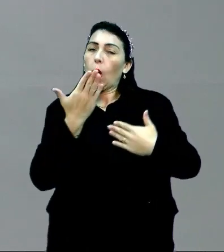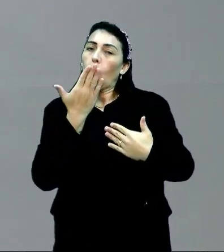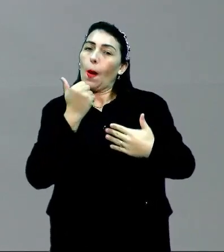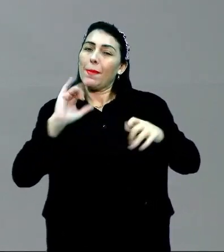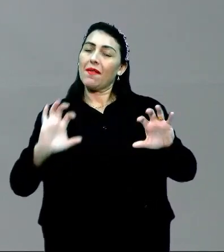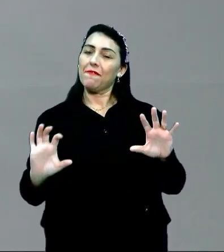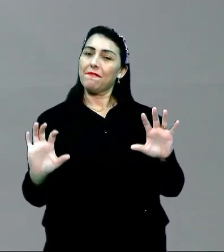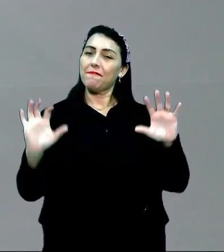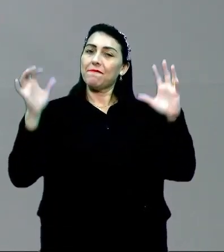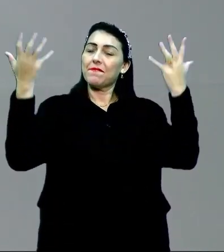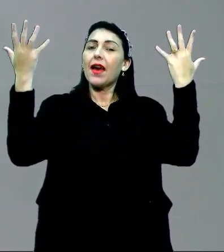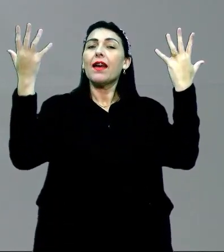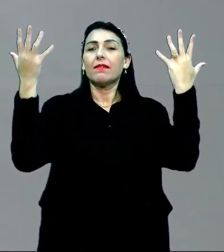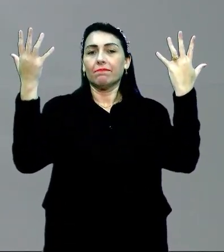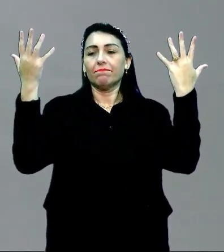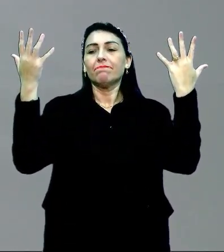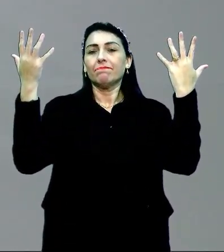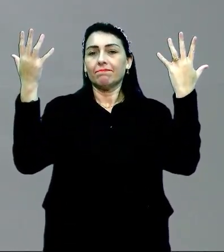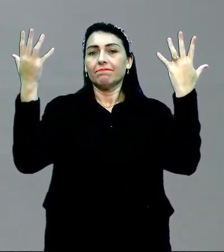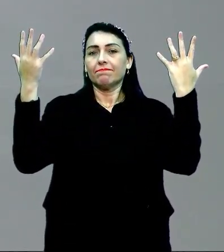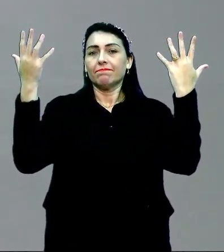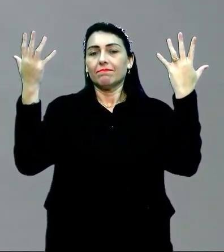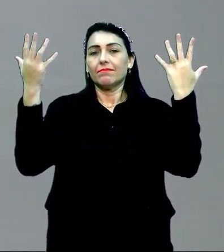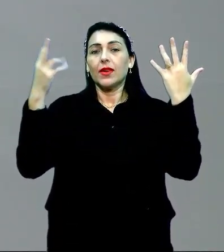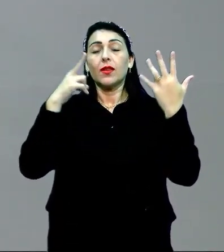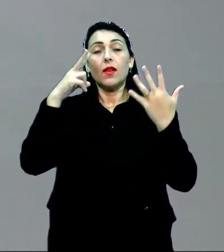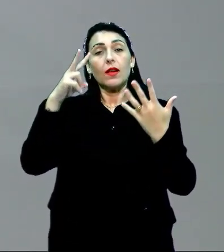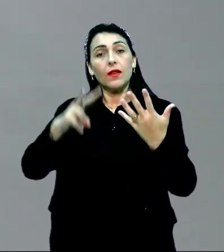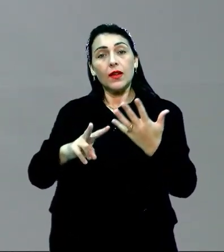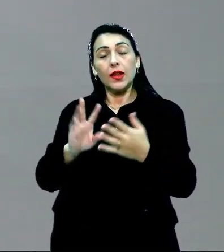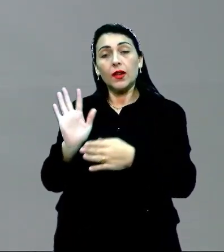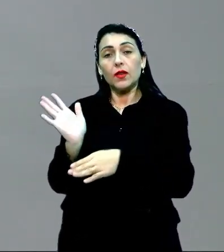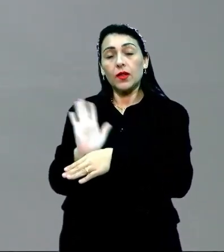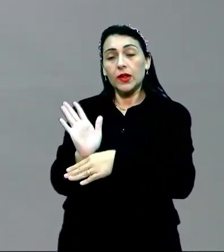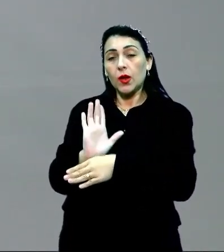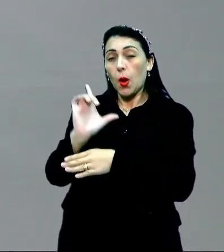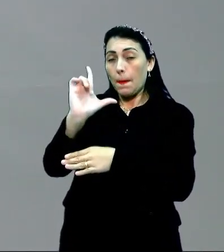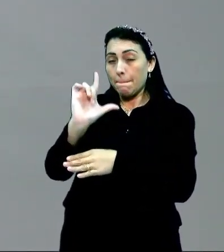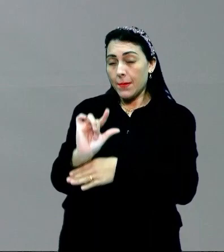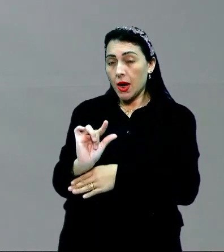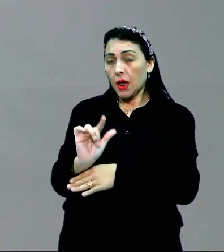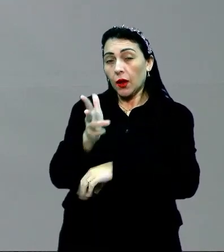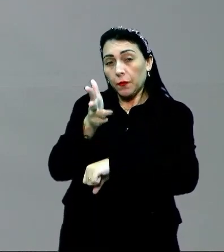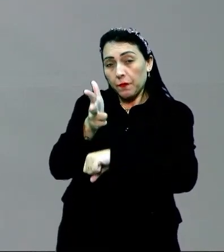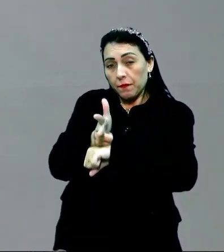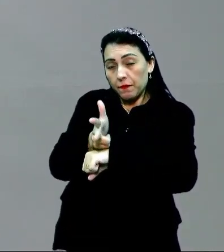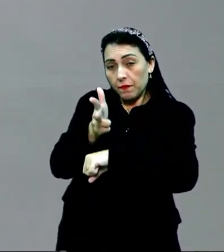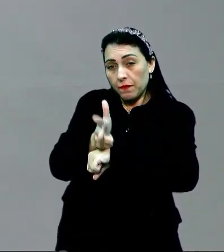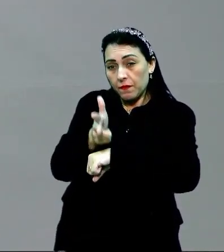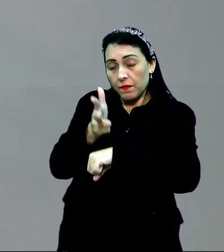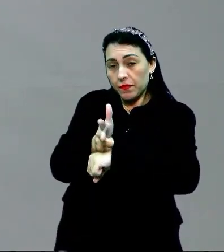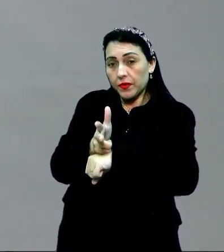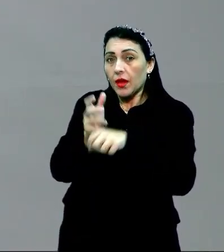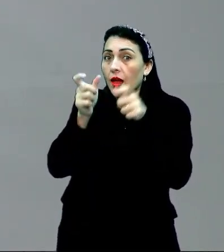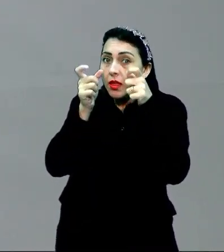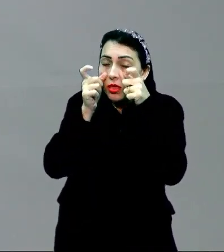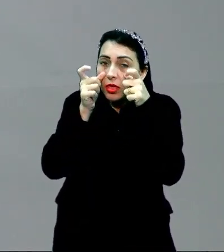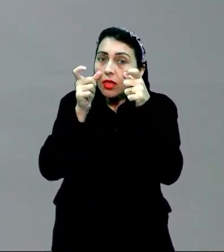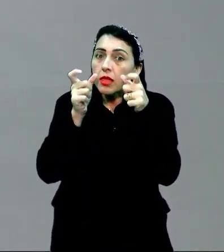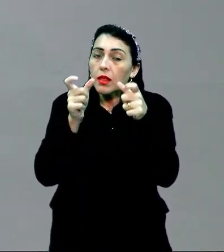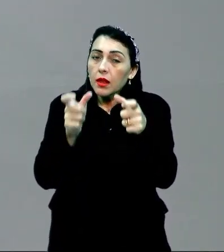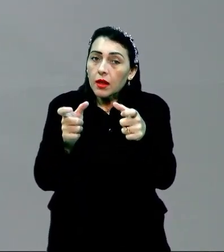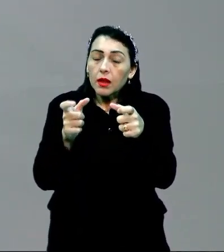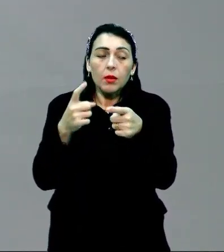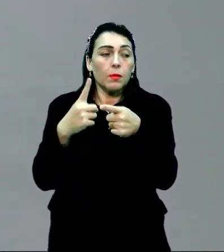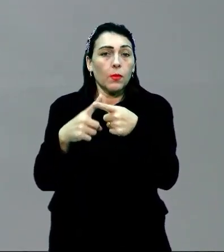festas tá então a gente vai assistir agora um pequeno vídeo vocês fiquem bem atentos né